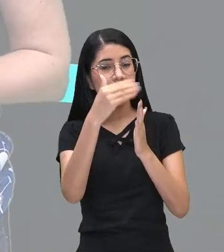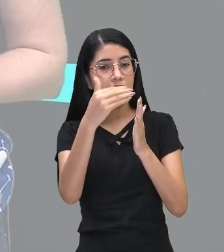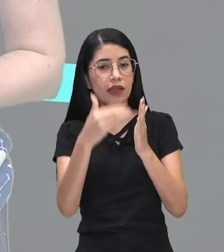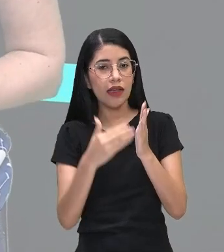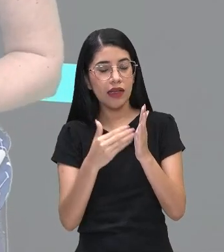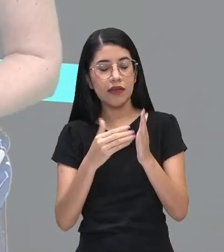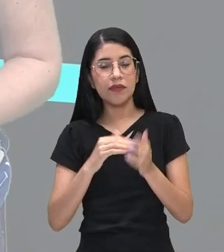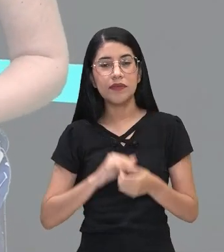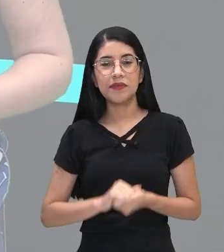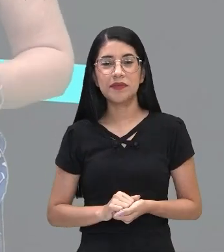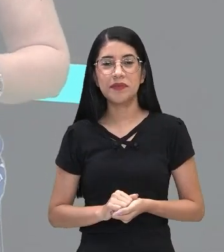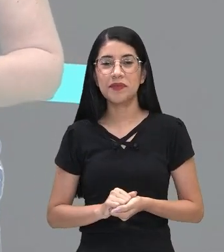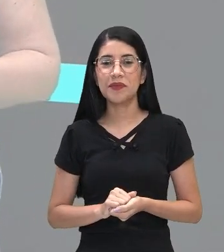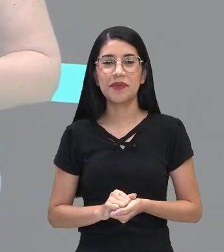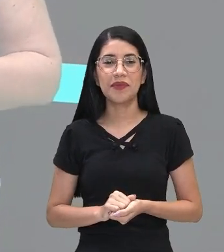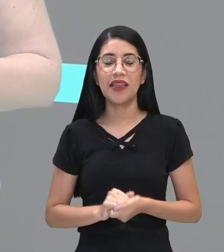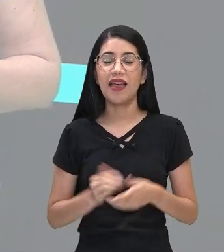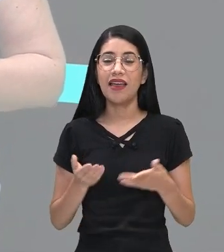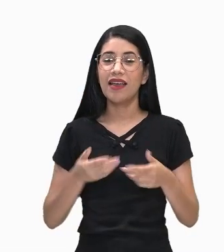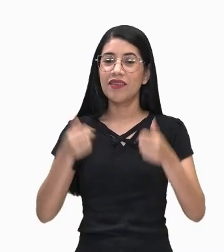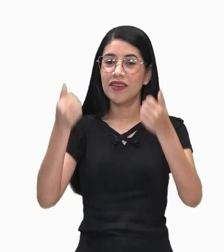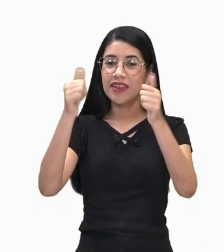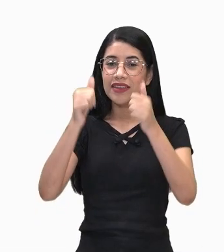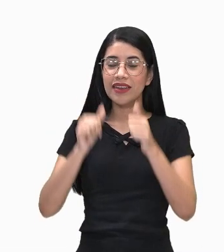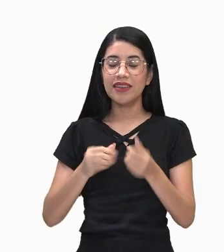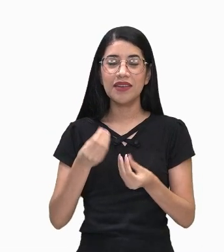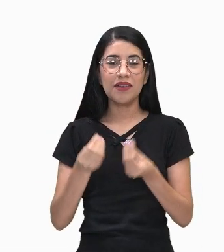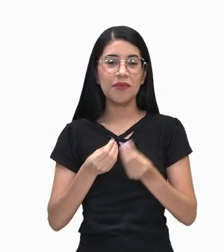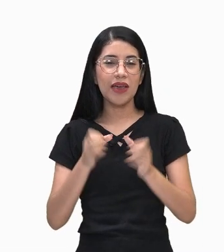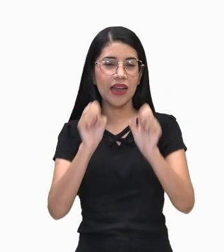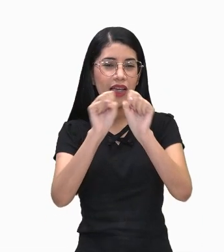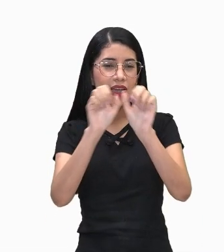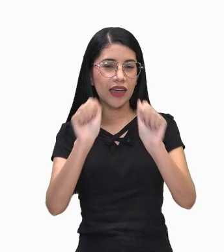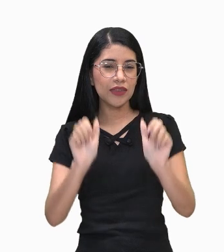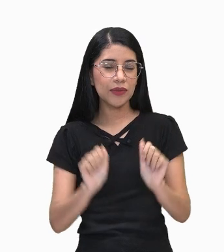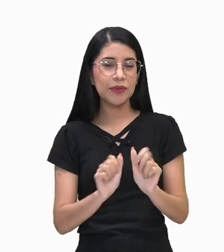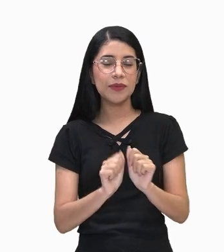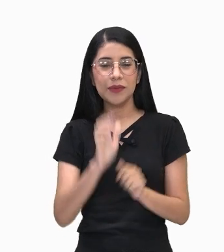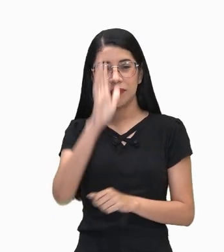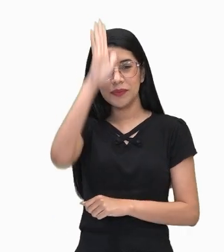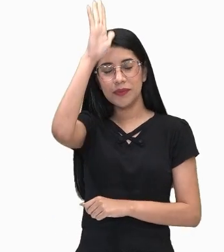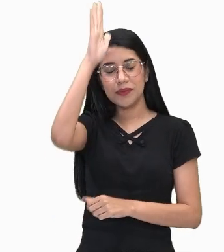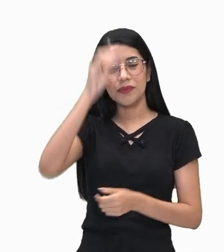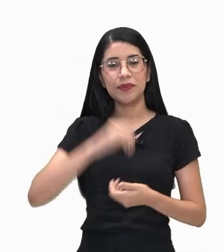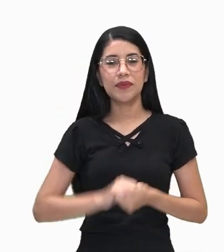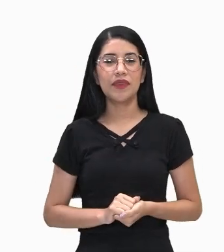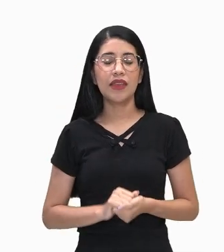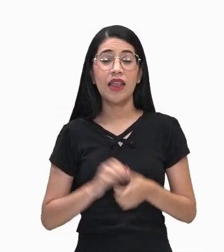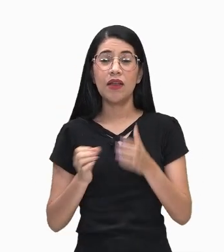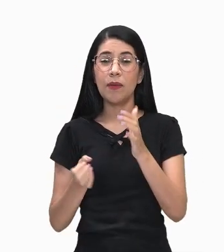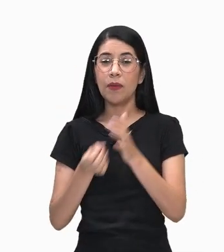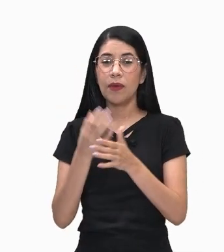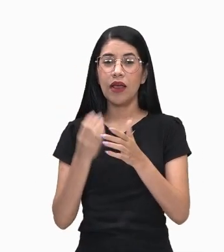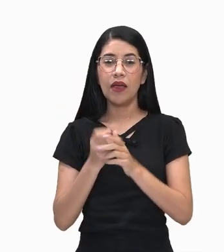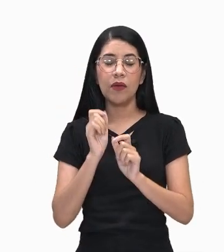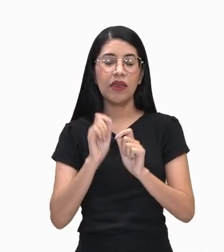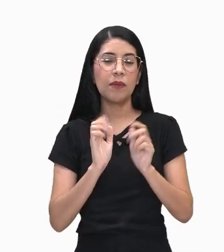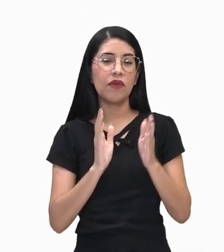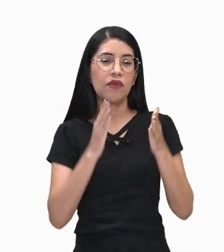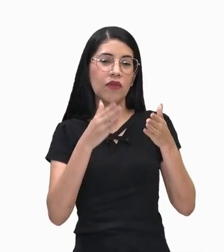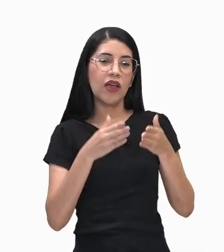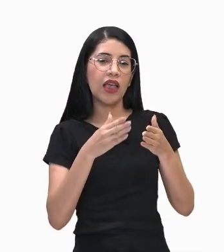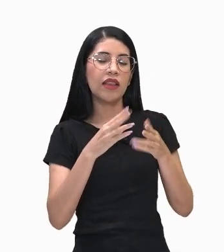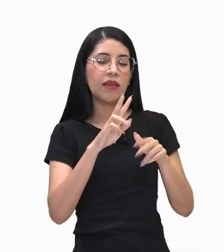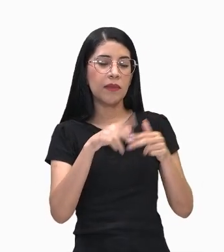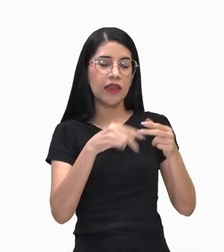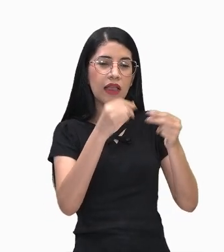fresco. Agora vamos analisar a escultura românica. As esculturas românicas eram produzidas para adornar os locais